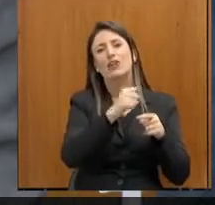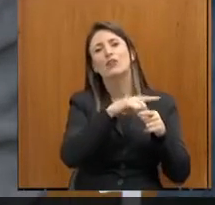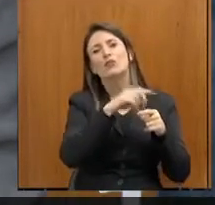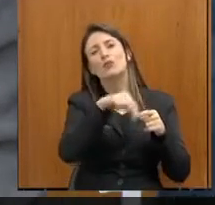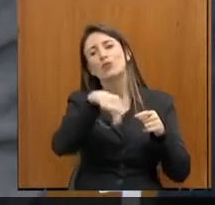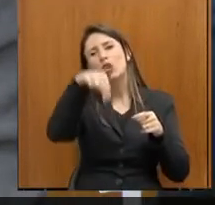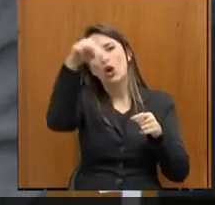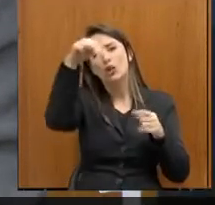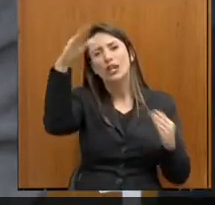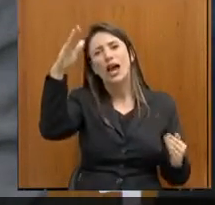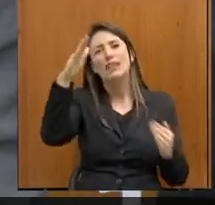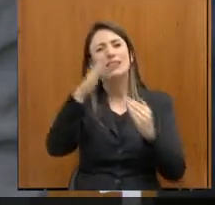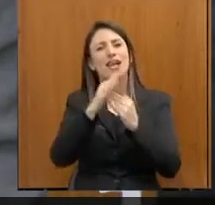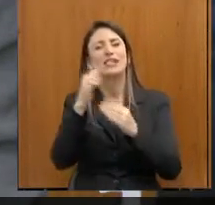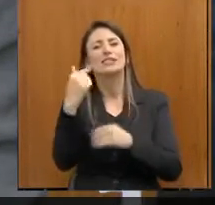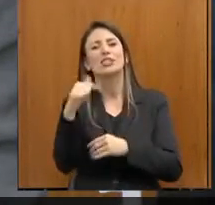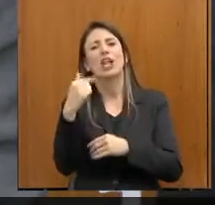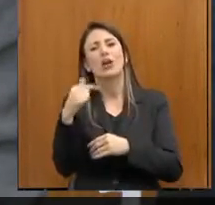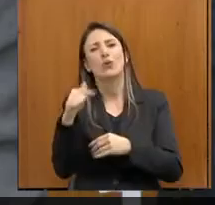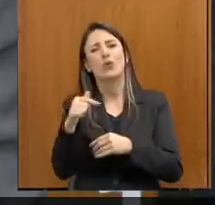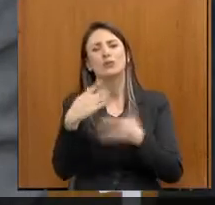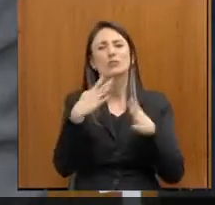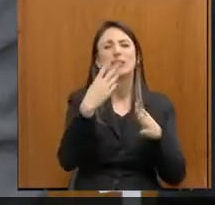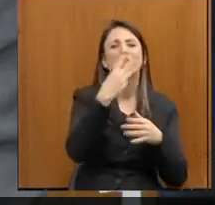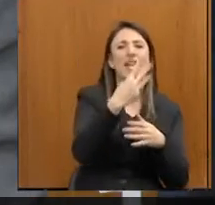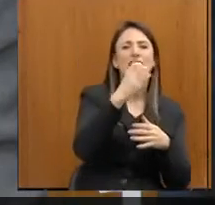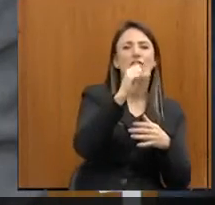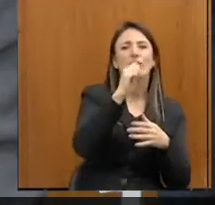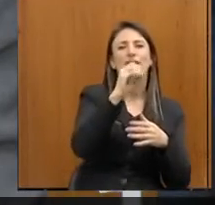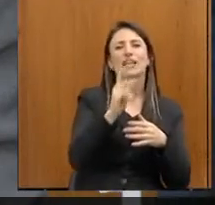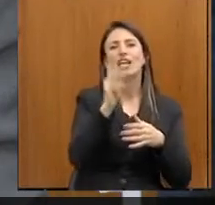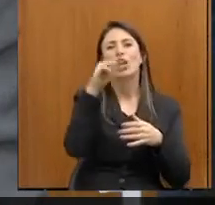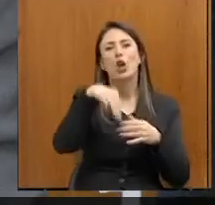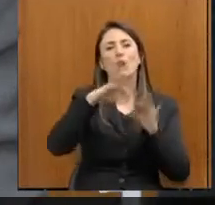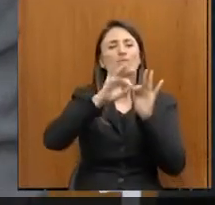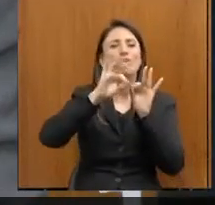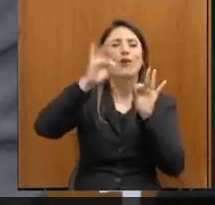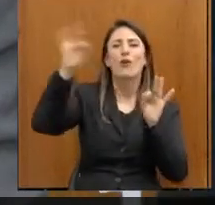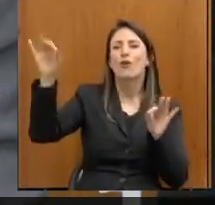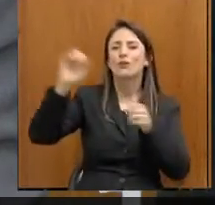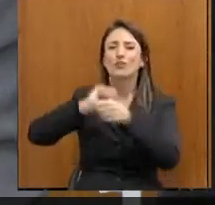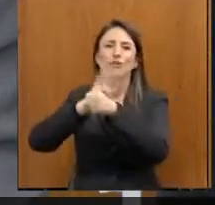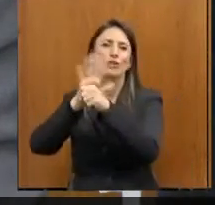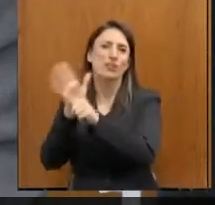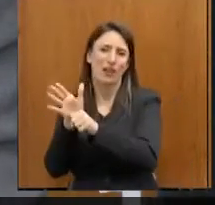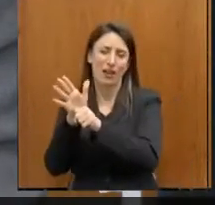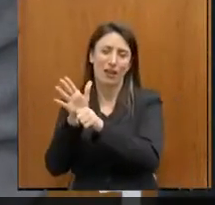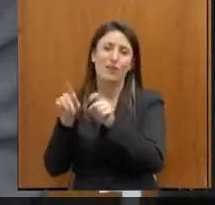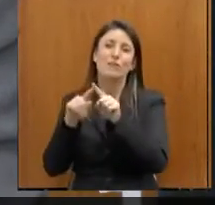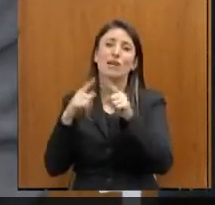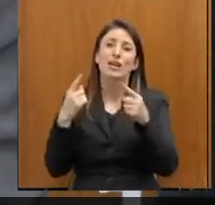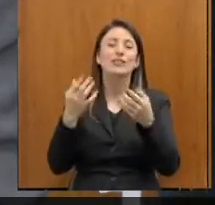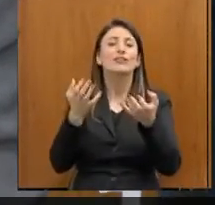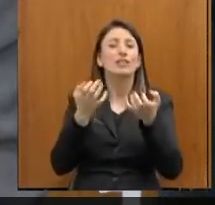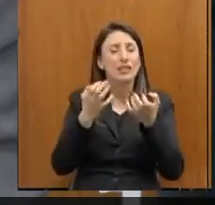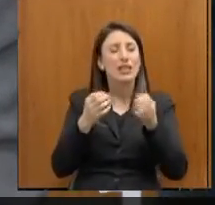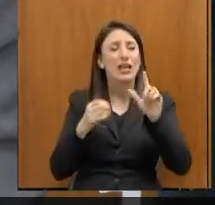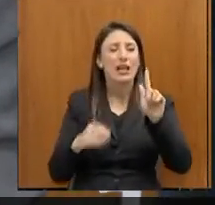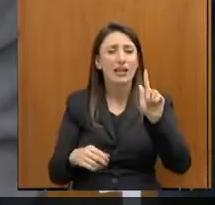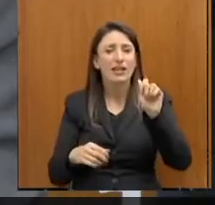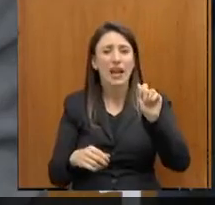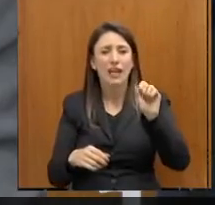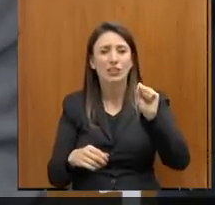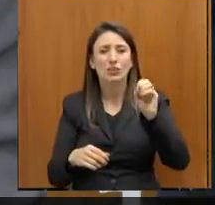A 380 Km dá de Montes Claros mais ou menos a gente 60 anos 80 e Gostaríamos que o o gasoduto